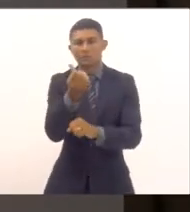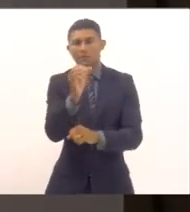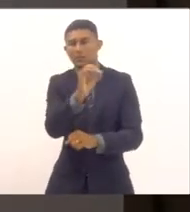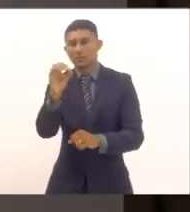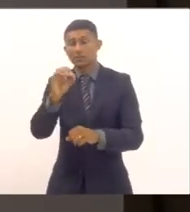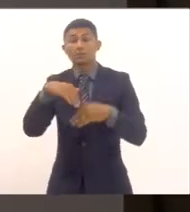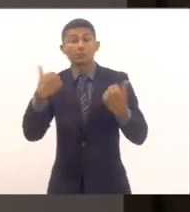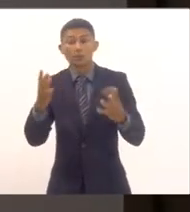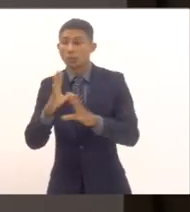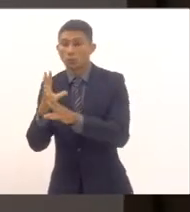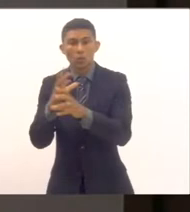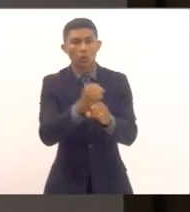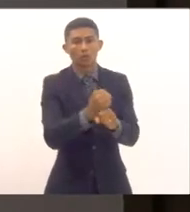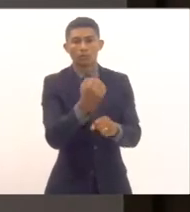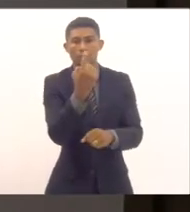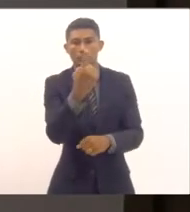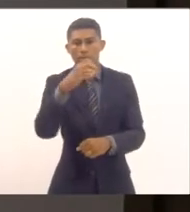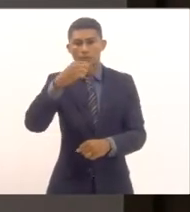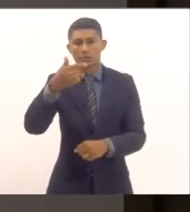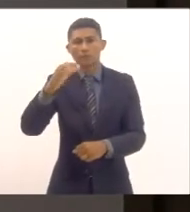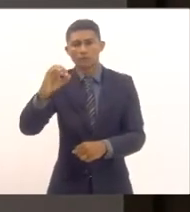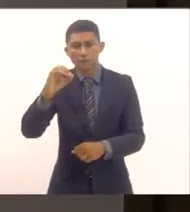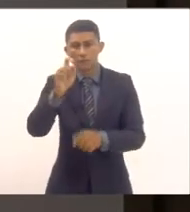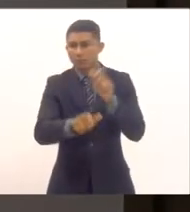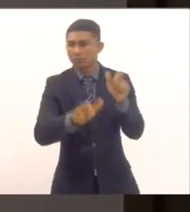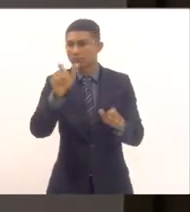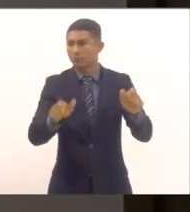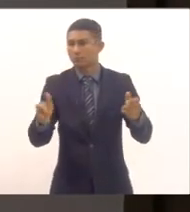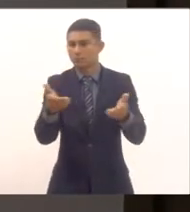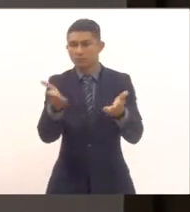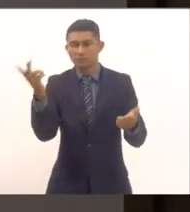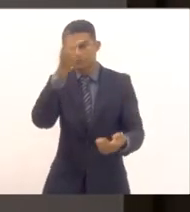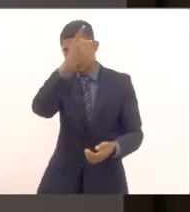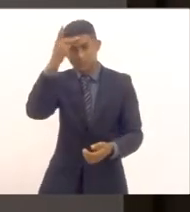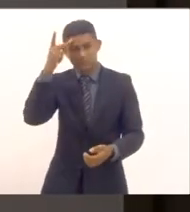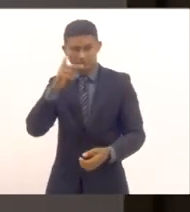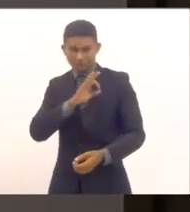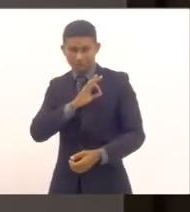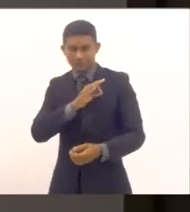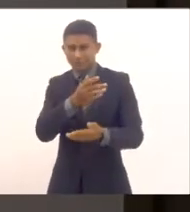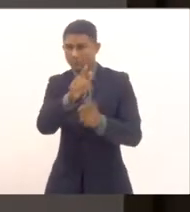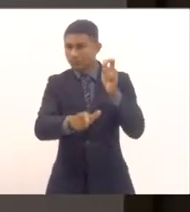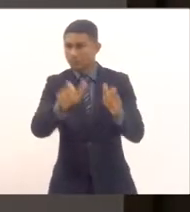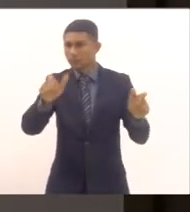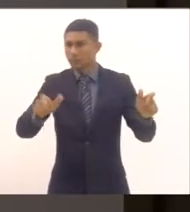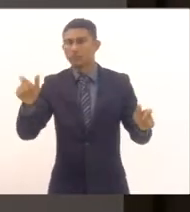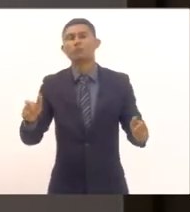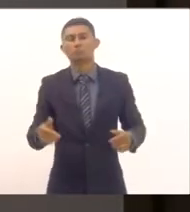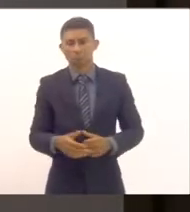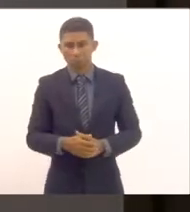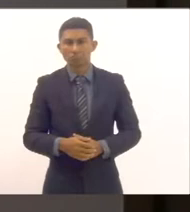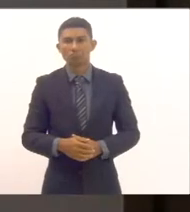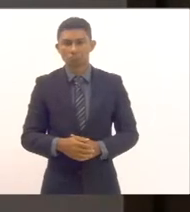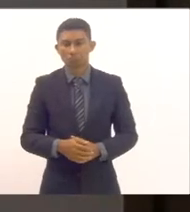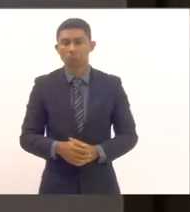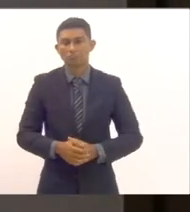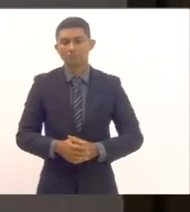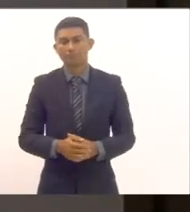totalizando 1920 policiais empregados nessas 54 operações